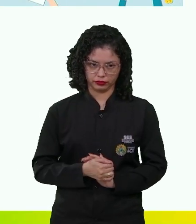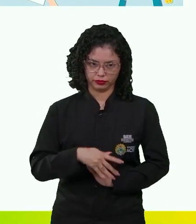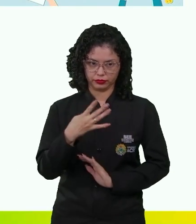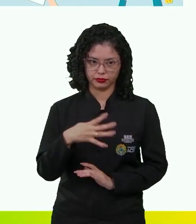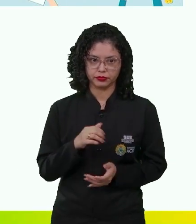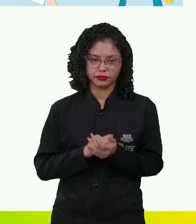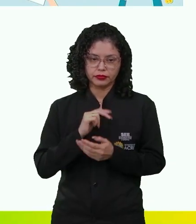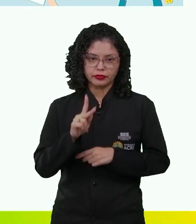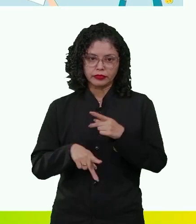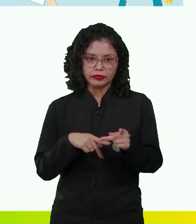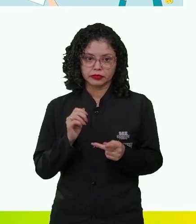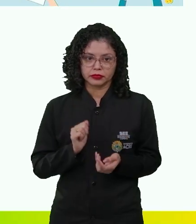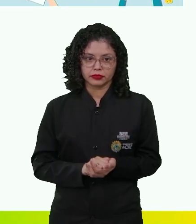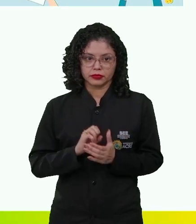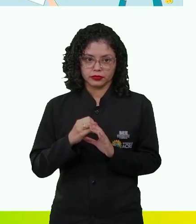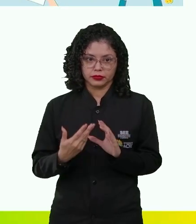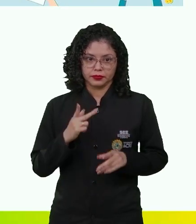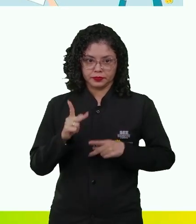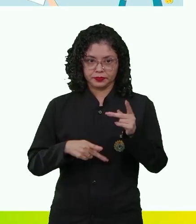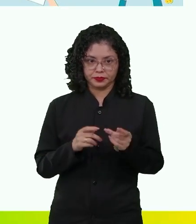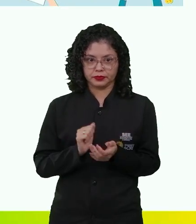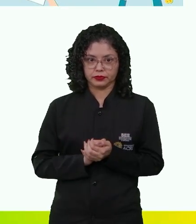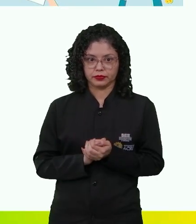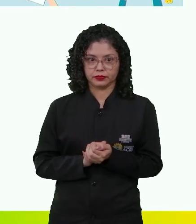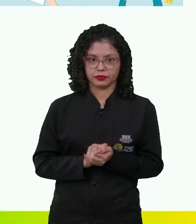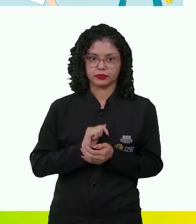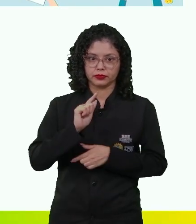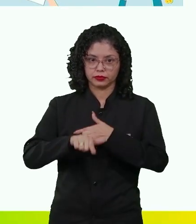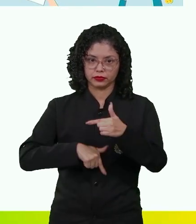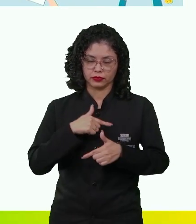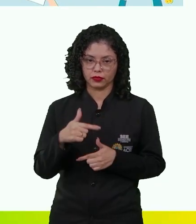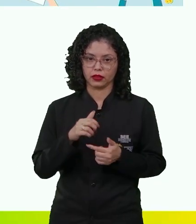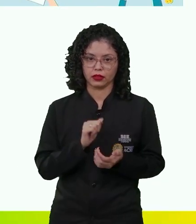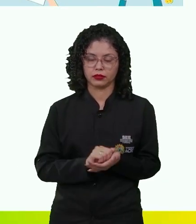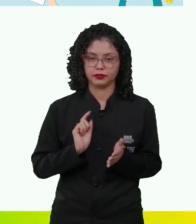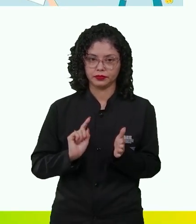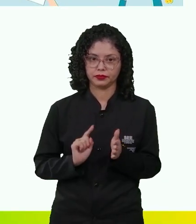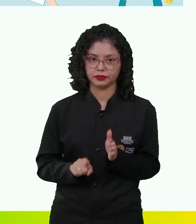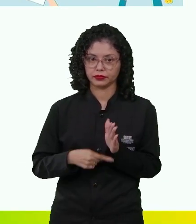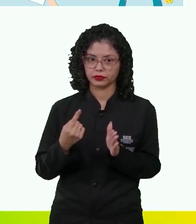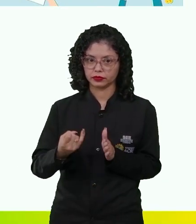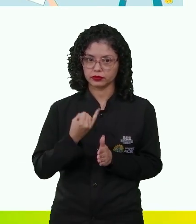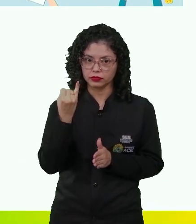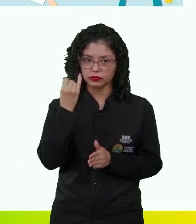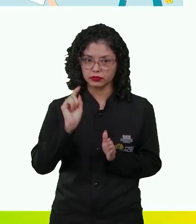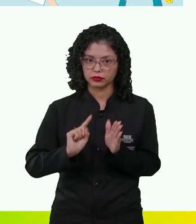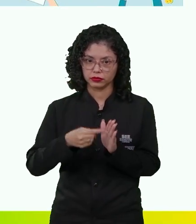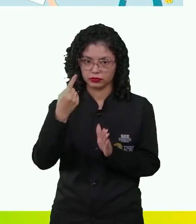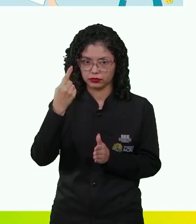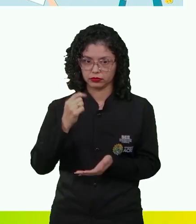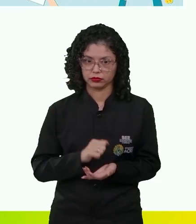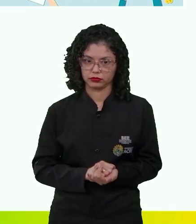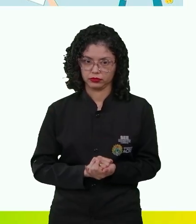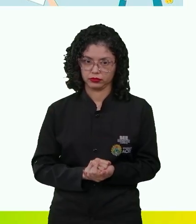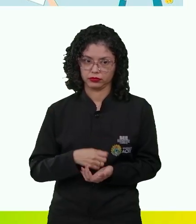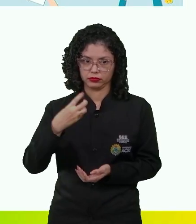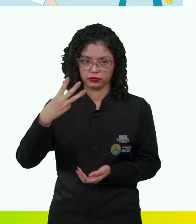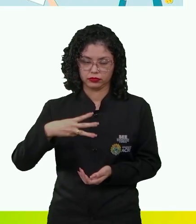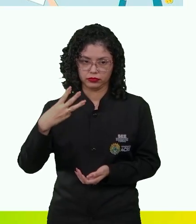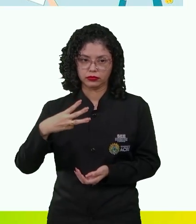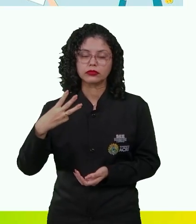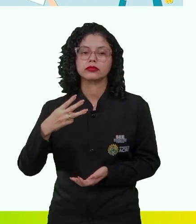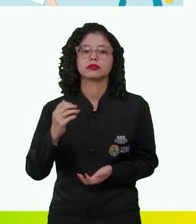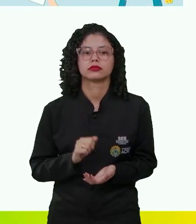Quarta característica, população ativa empregada, principalmente nos setores primários ou